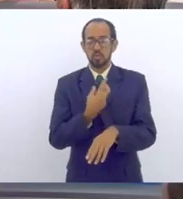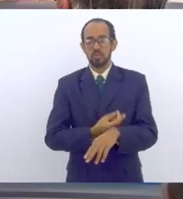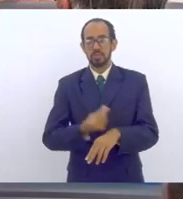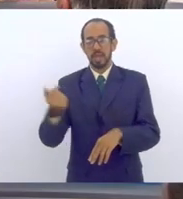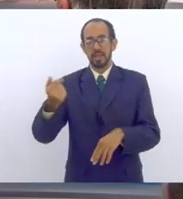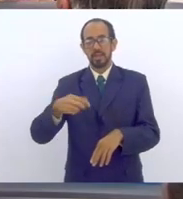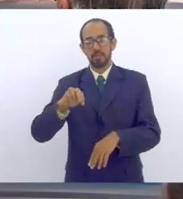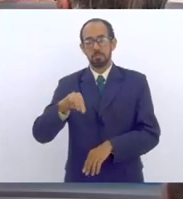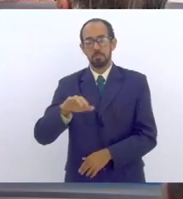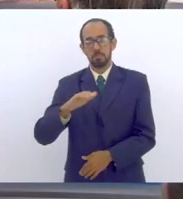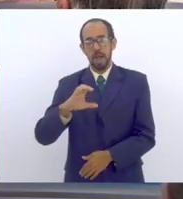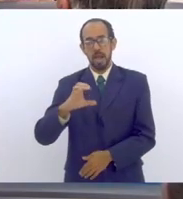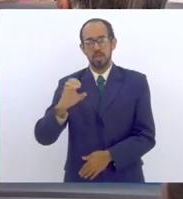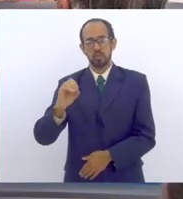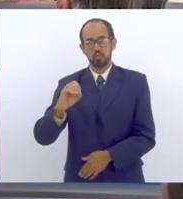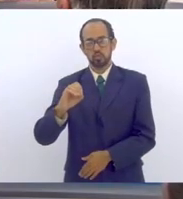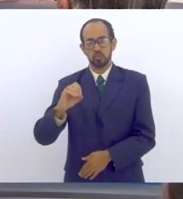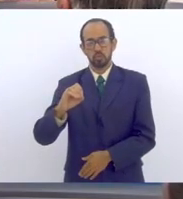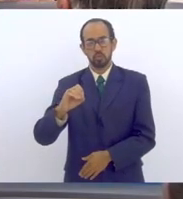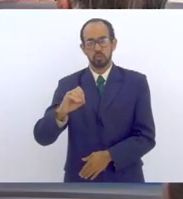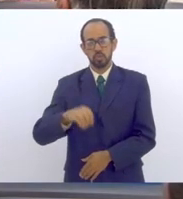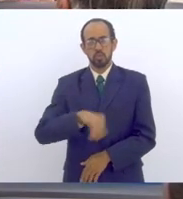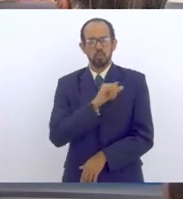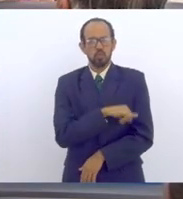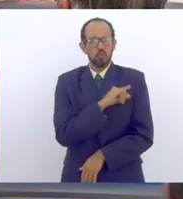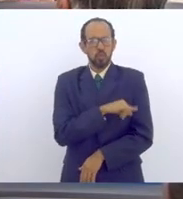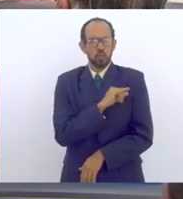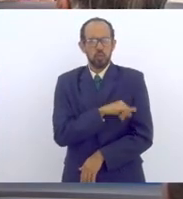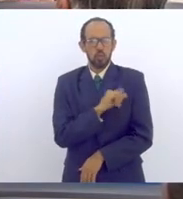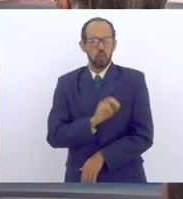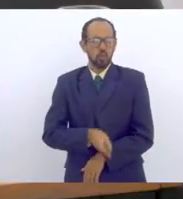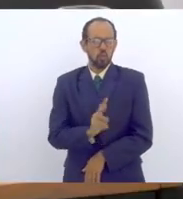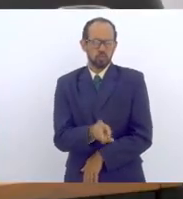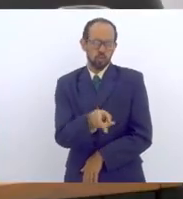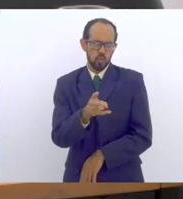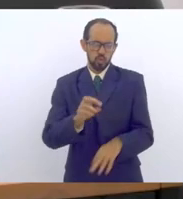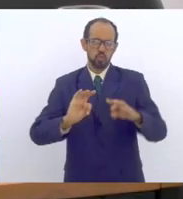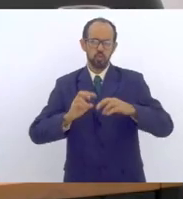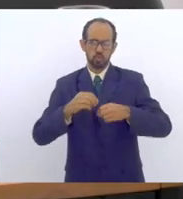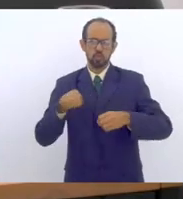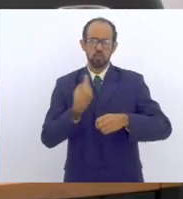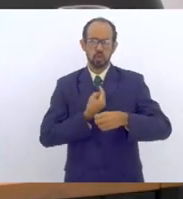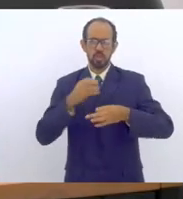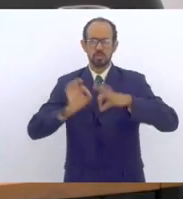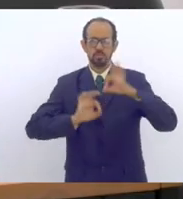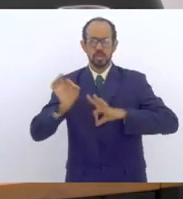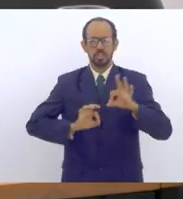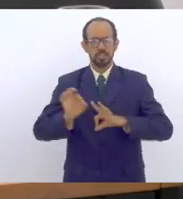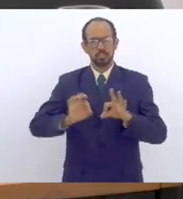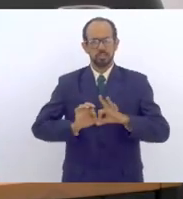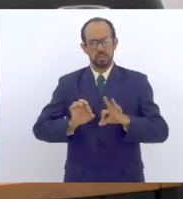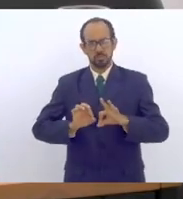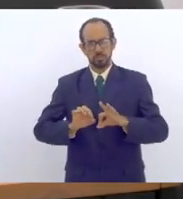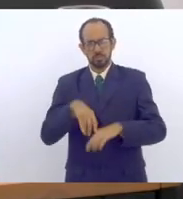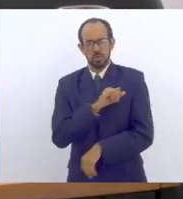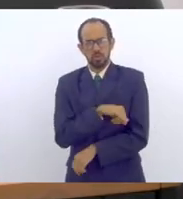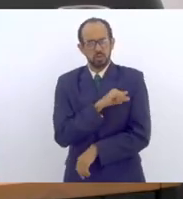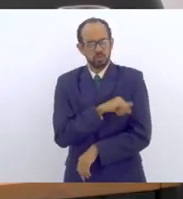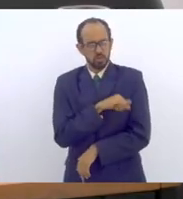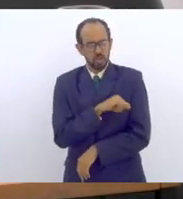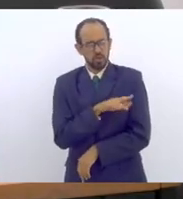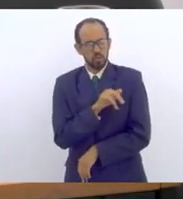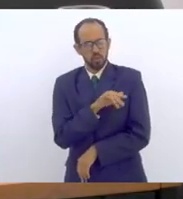o rio não teve nenhuma descontinuidade todo tudo que nós planejamos fazer pelo Rio de Janeiro o Rogério fez